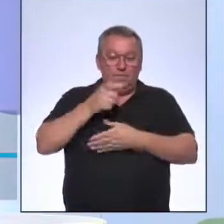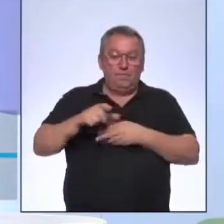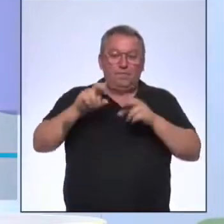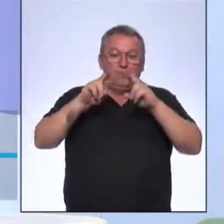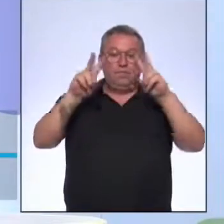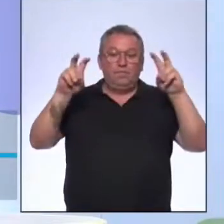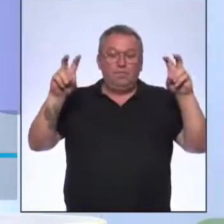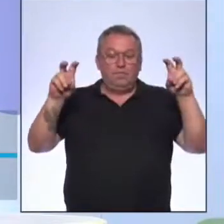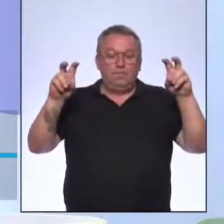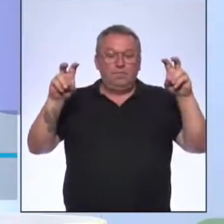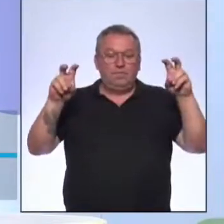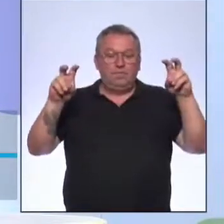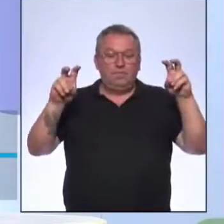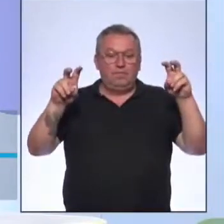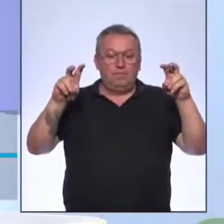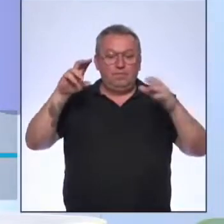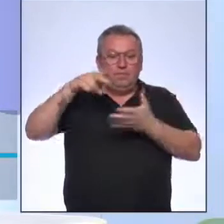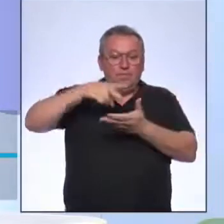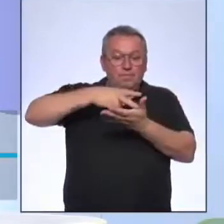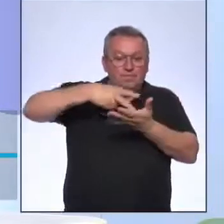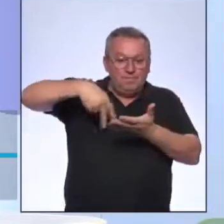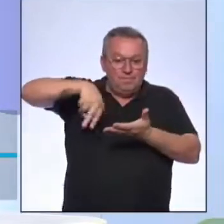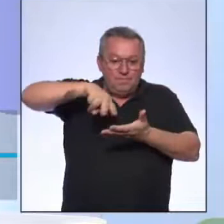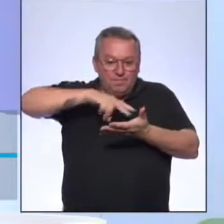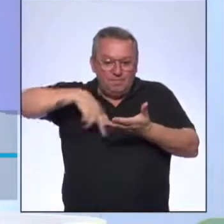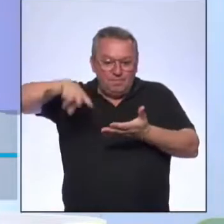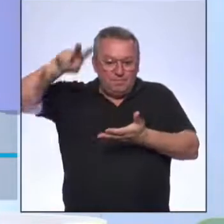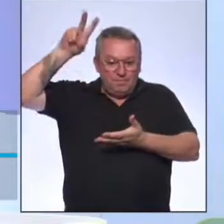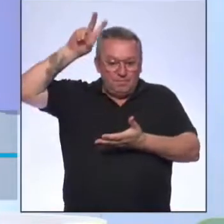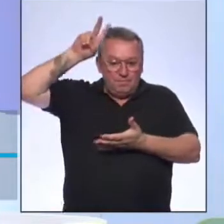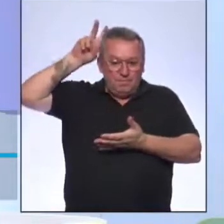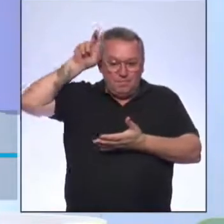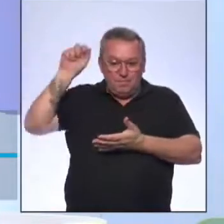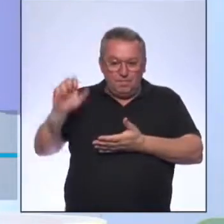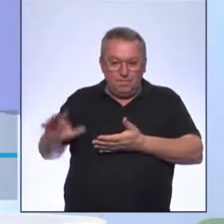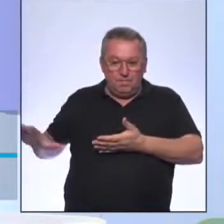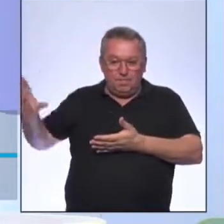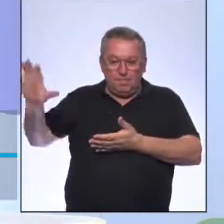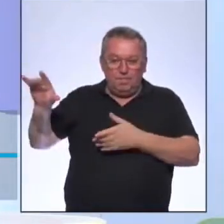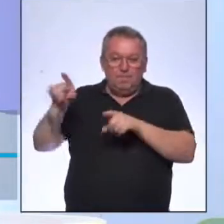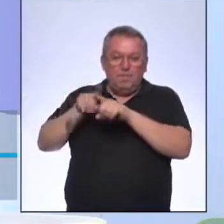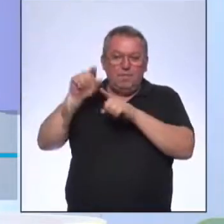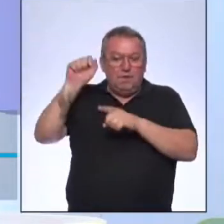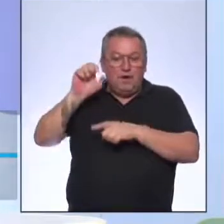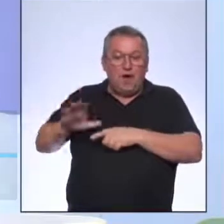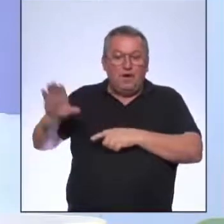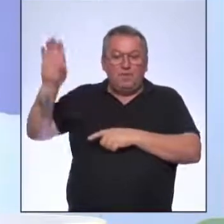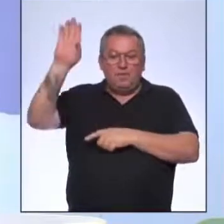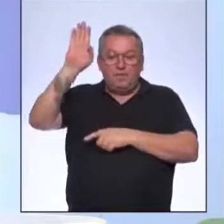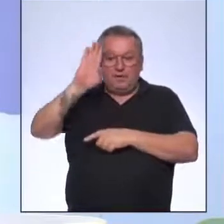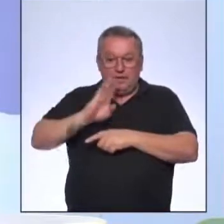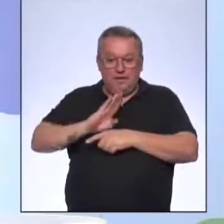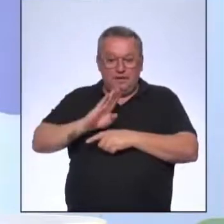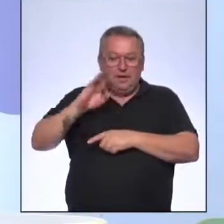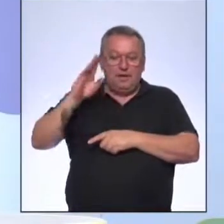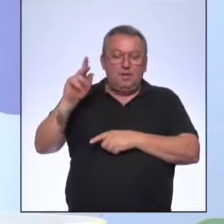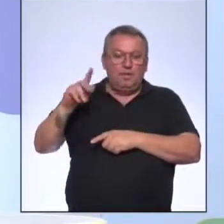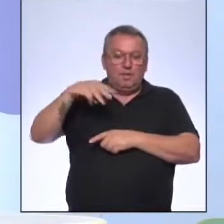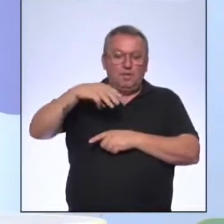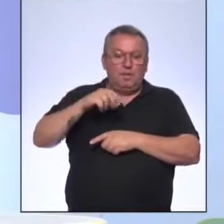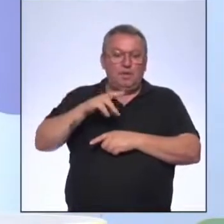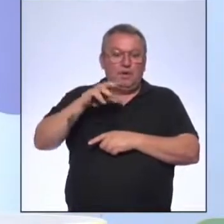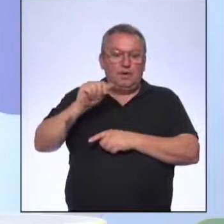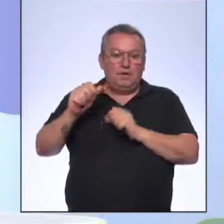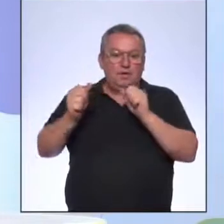temas, principais as danças indígenas, africanas e as danças afro-brasileiras. Eu sou a professora Márcia, estarei